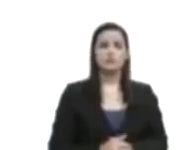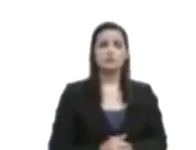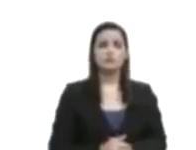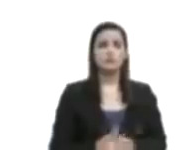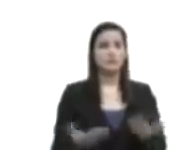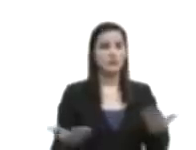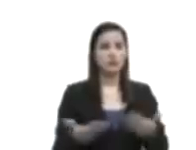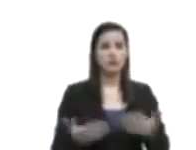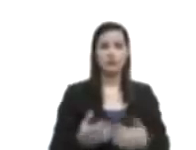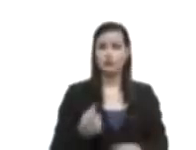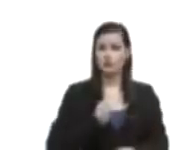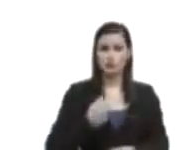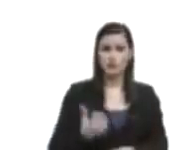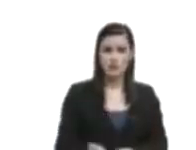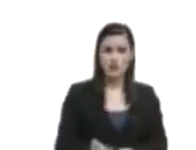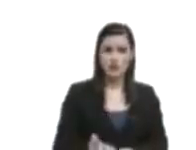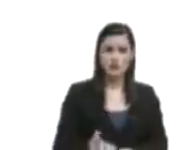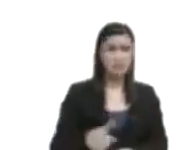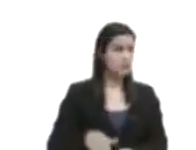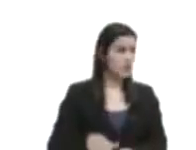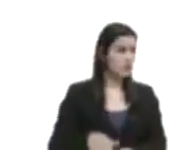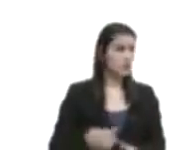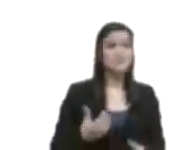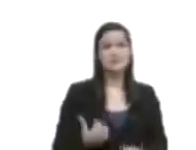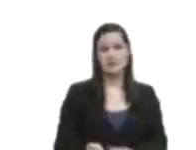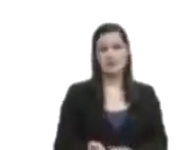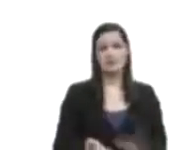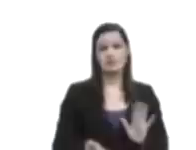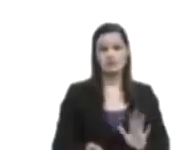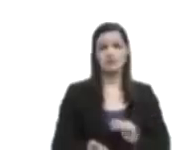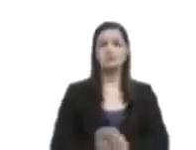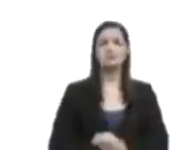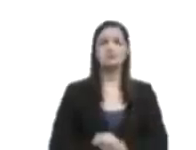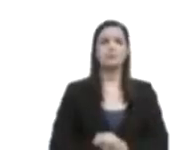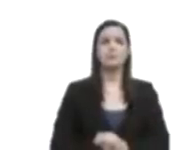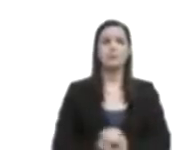sétima, é sétima? Sexta,